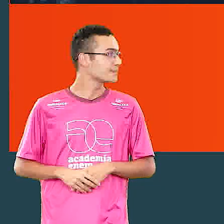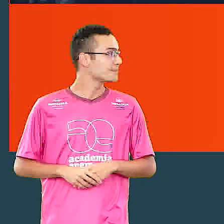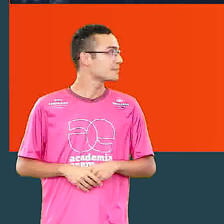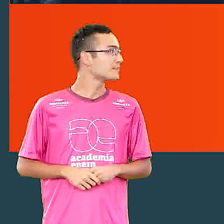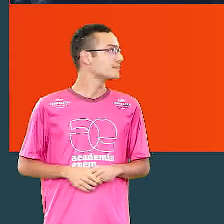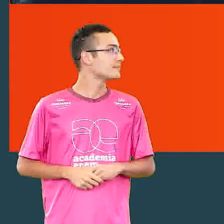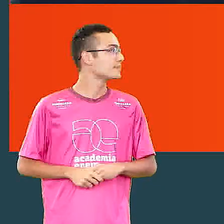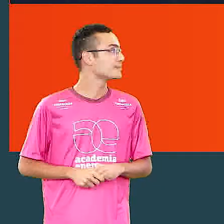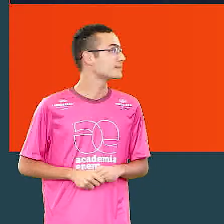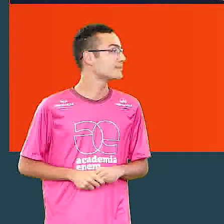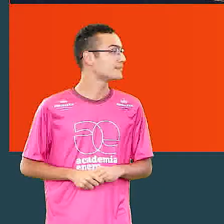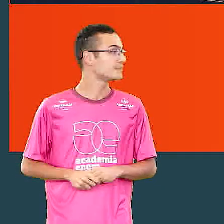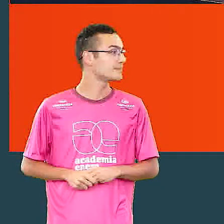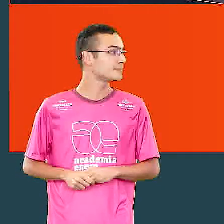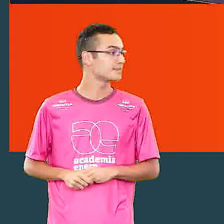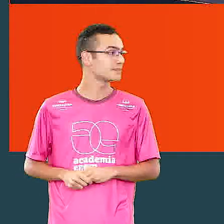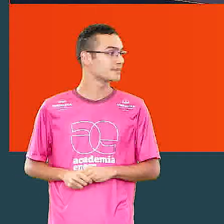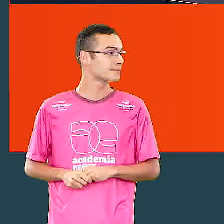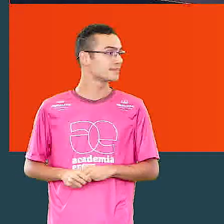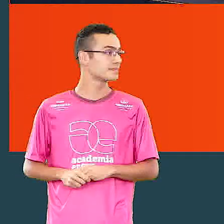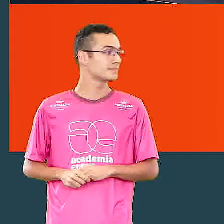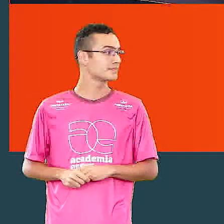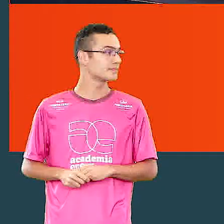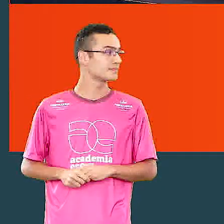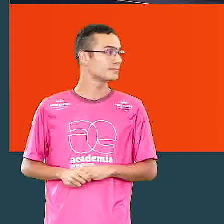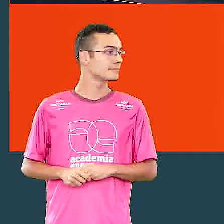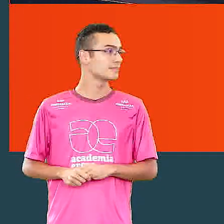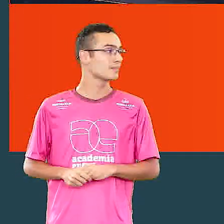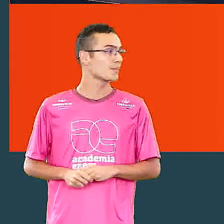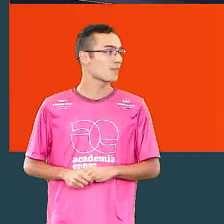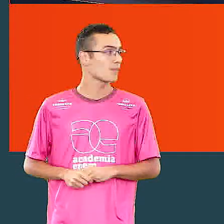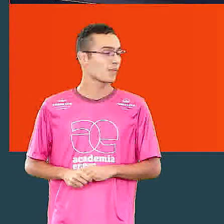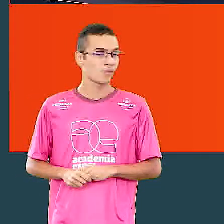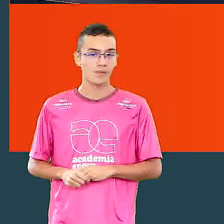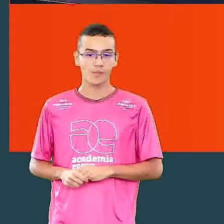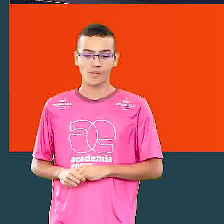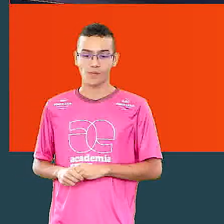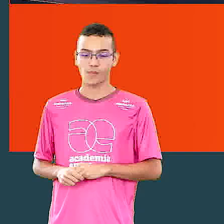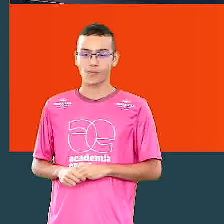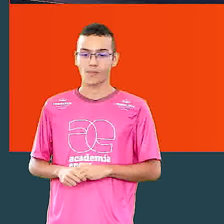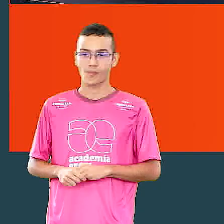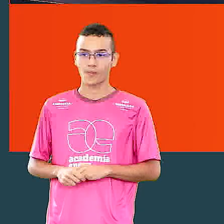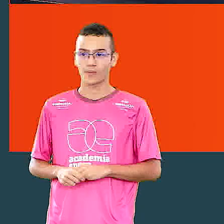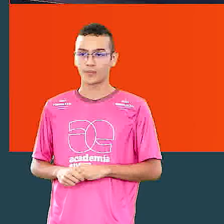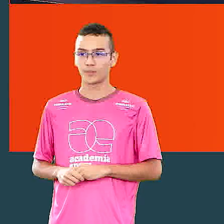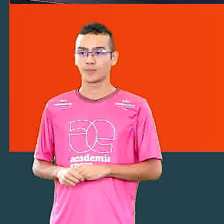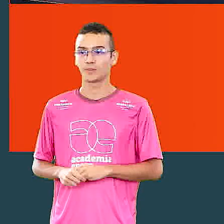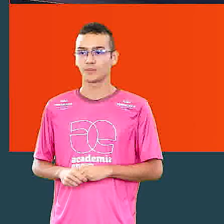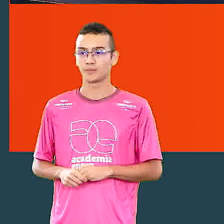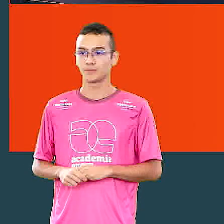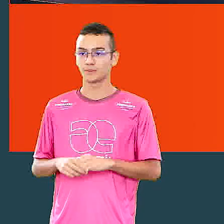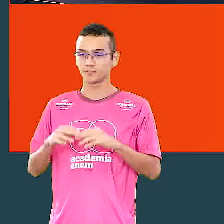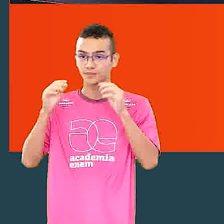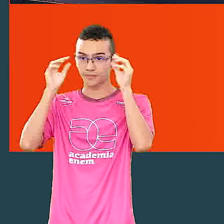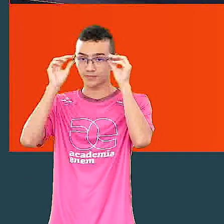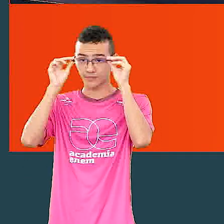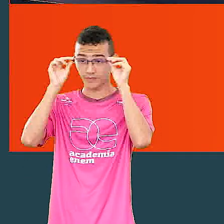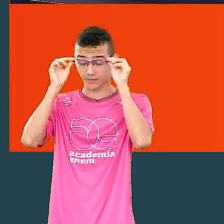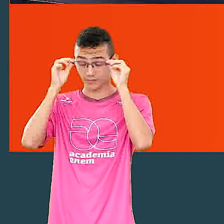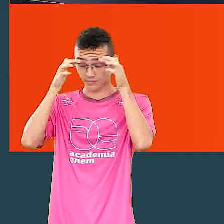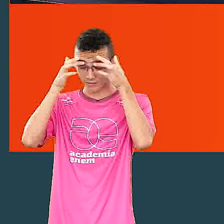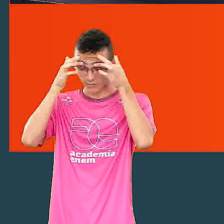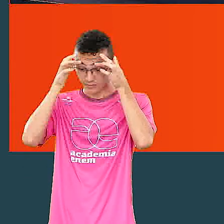produção, abrindo caminho na direção dos lucros, resultado do aumento da procura. Eram